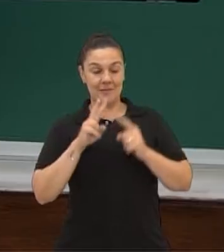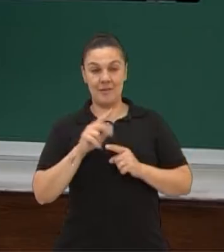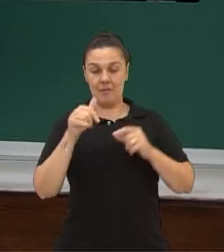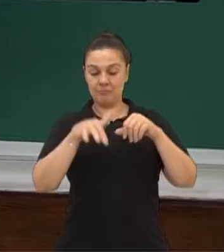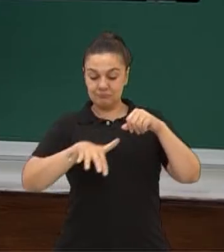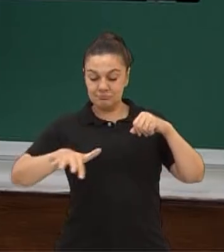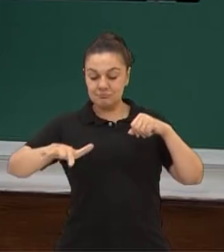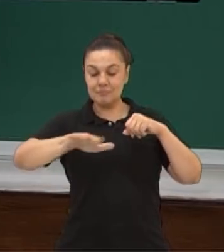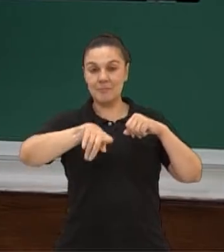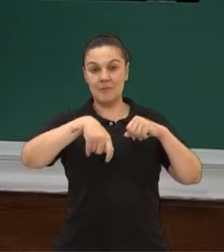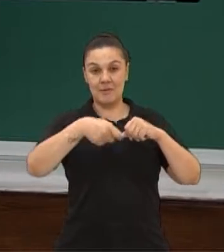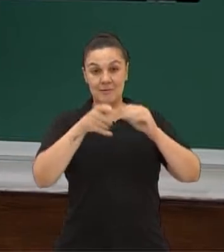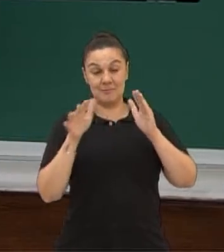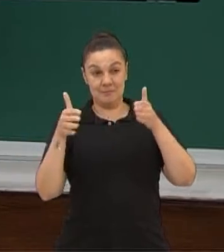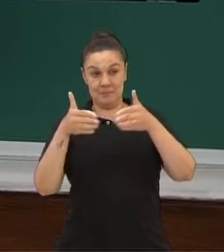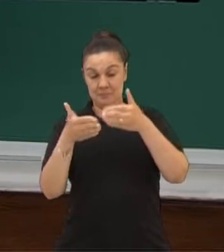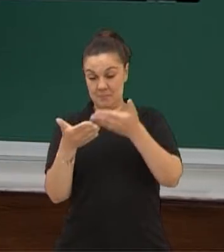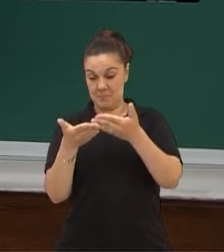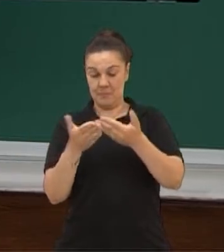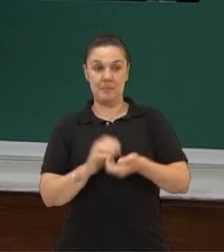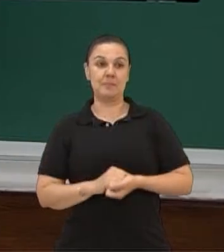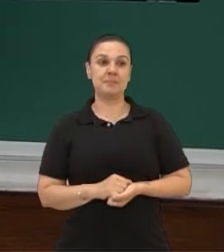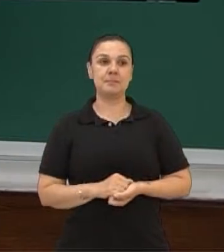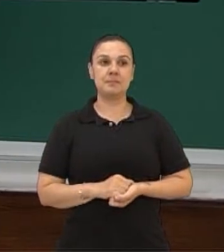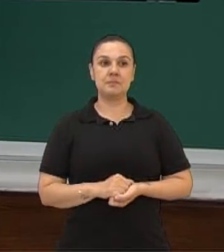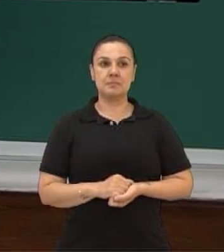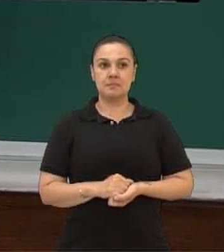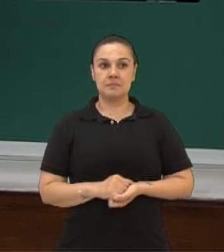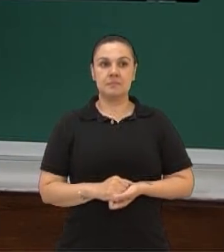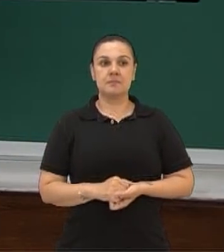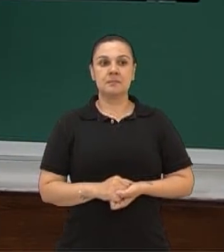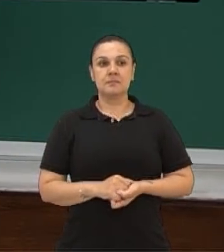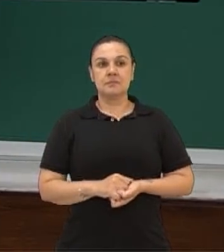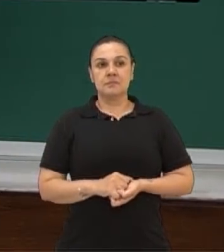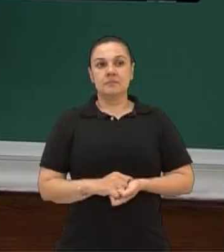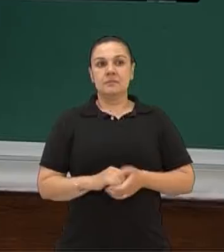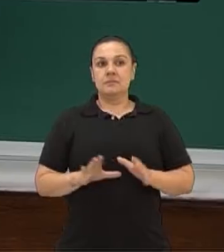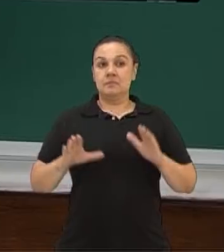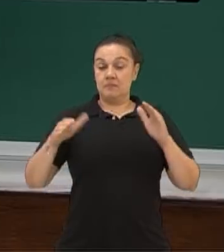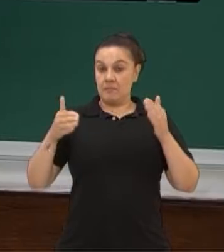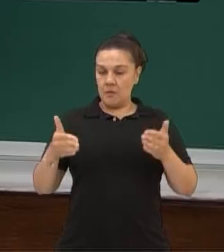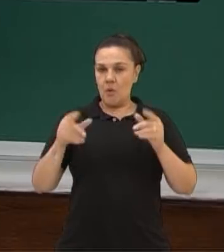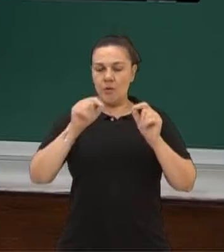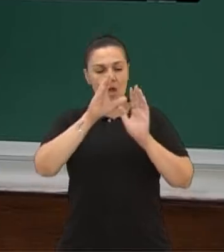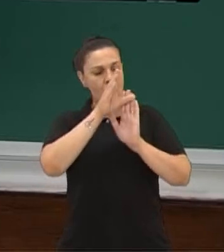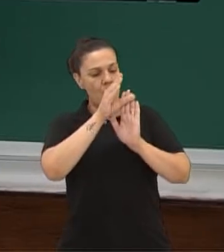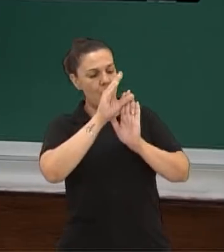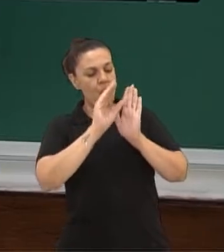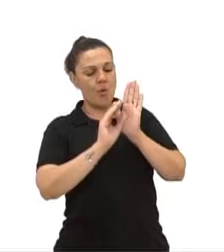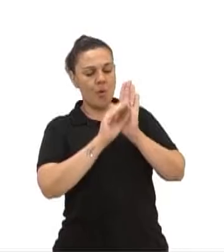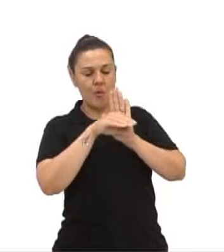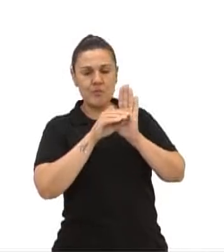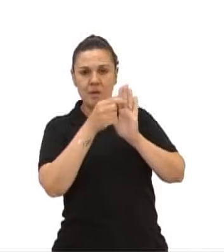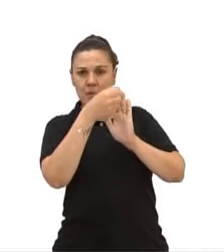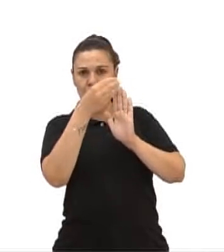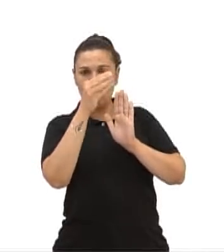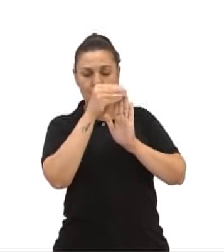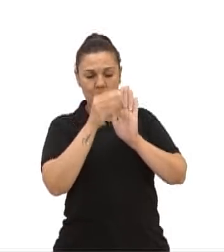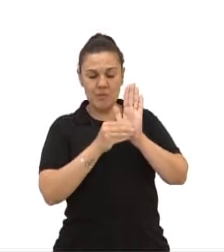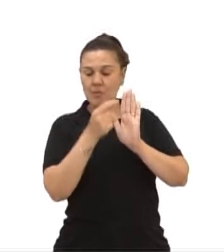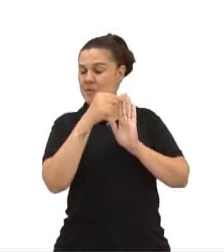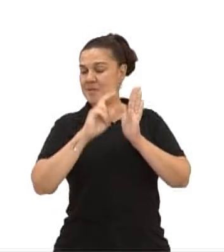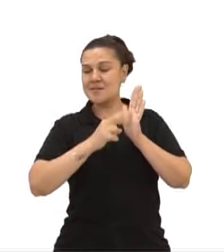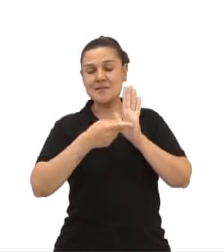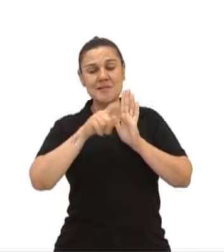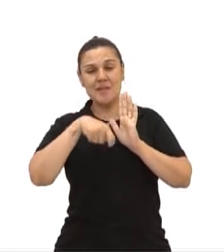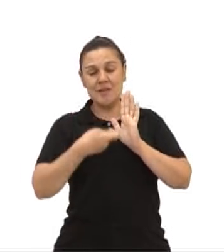em torno dessa aula. Então vamos falar primeiro, começando sobre o conceito. O que é Educação Física, né?